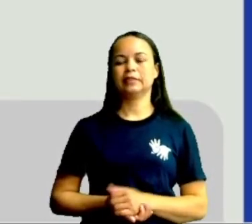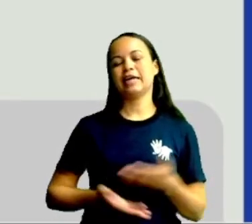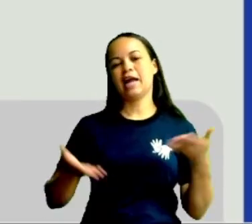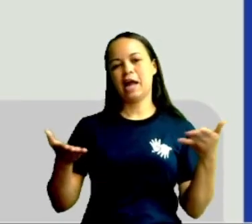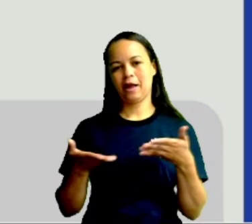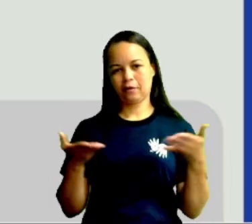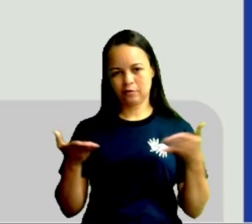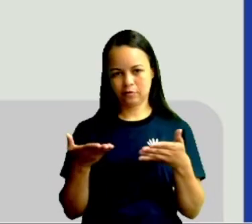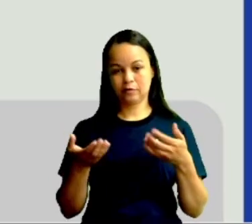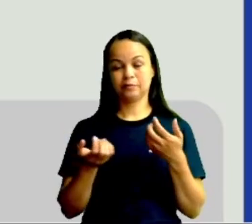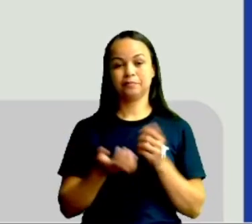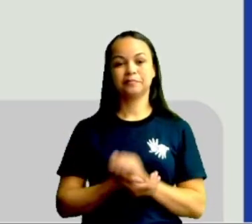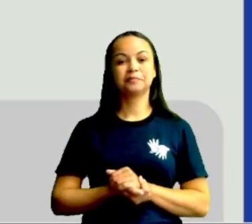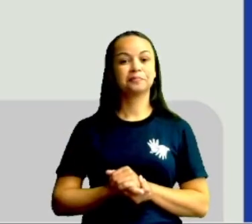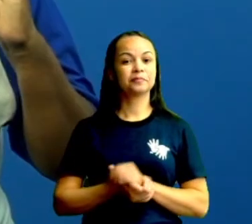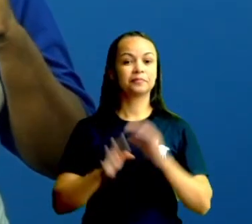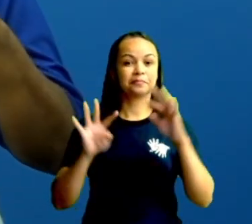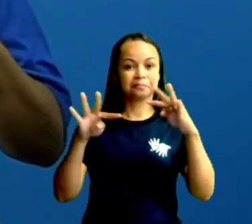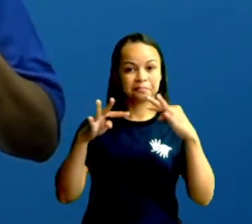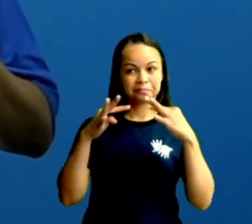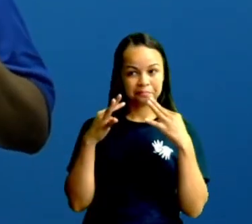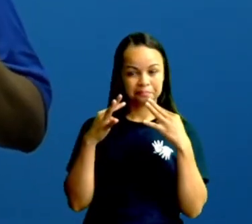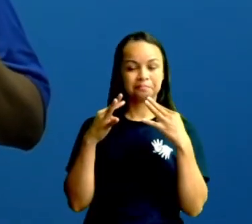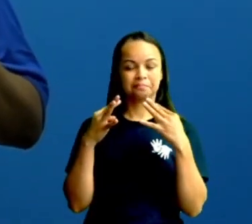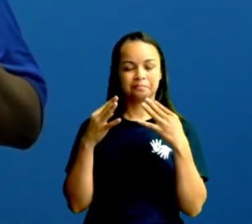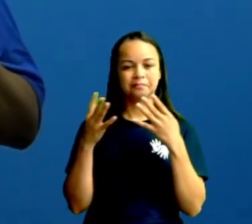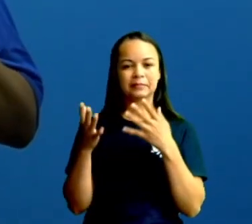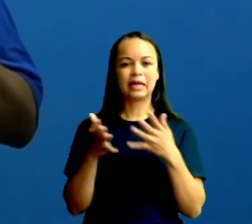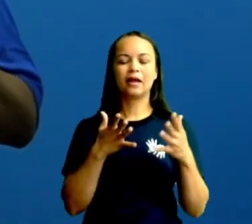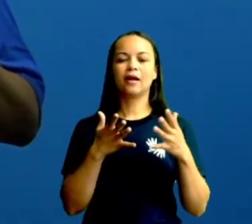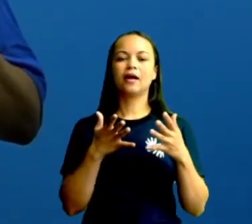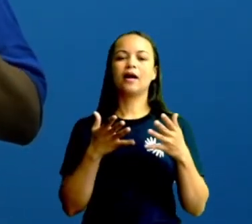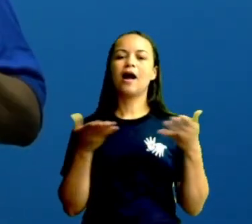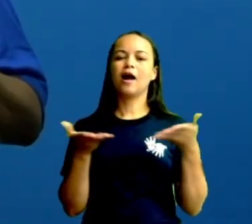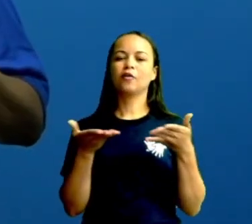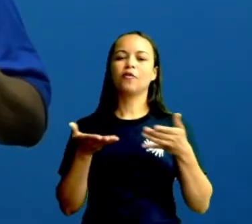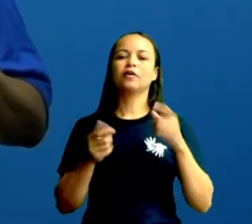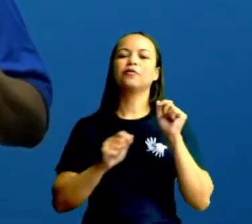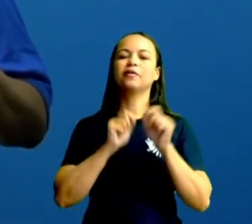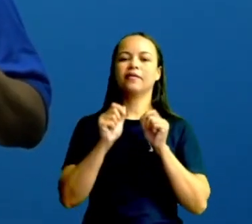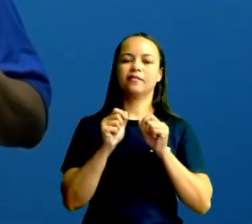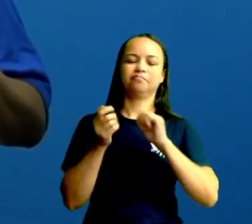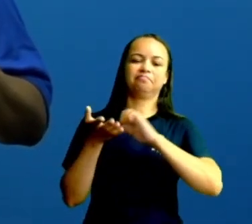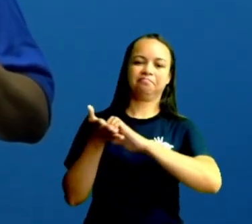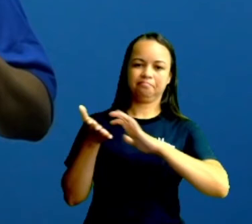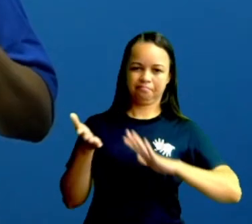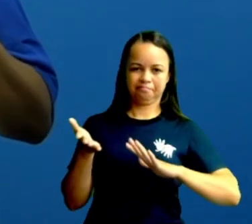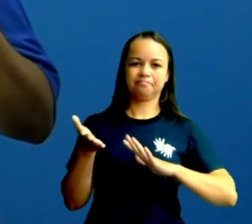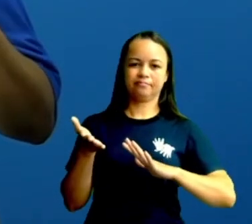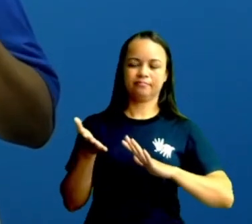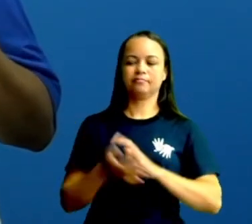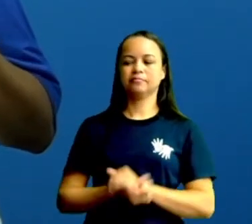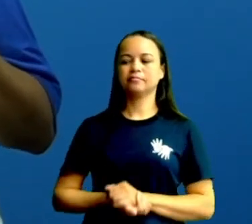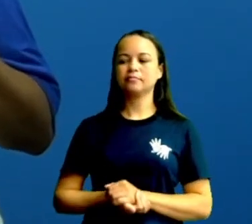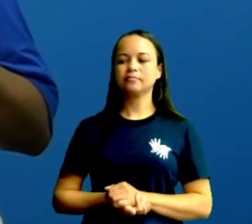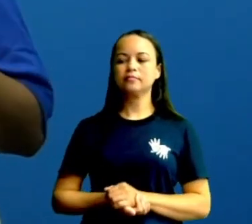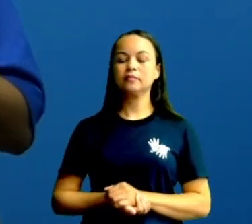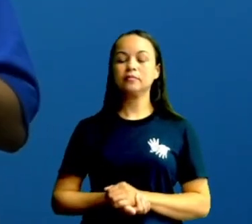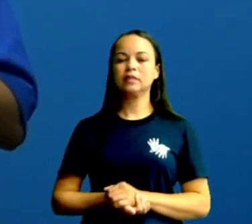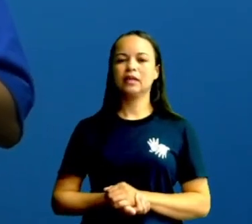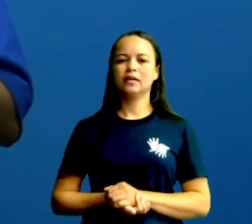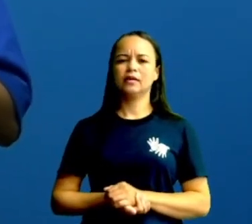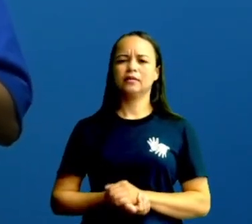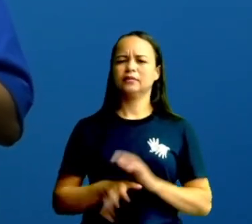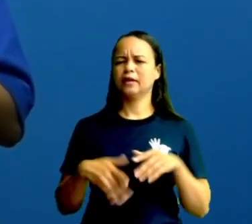Agora sim, olha para cá. Agora nós vamos para as atividades, tá certo? E aí, será que